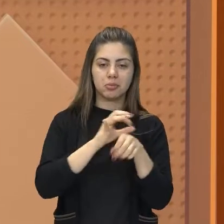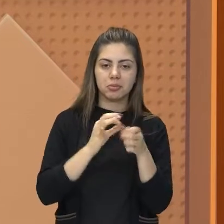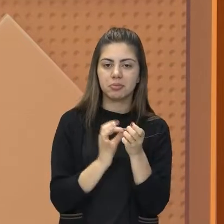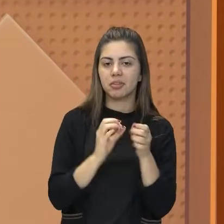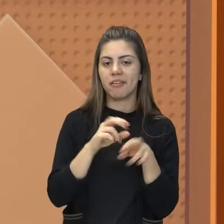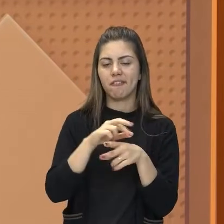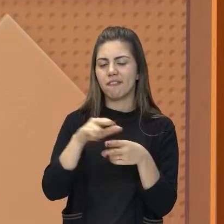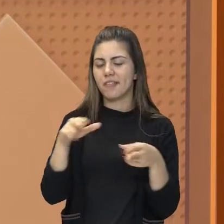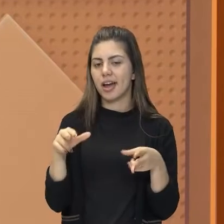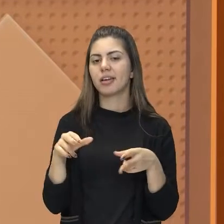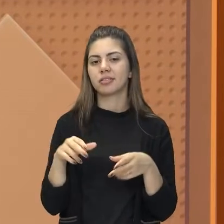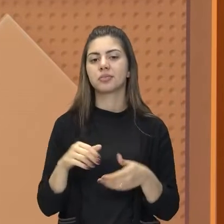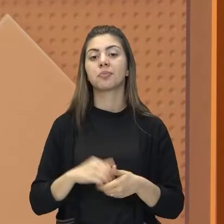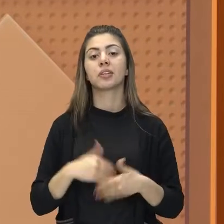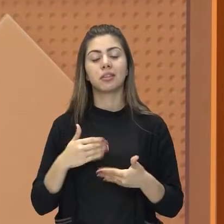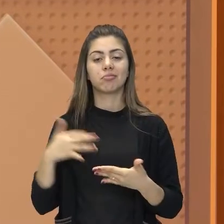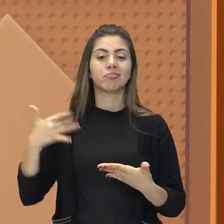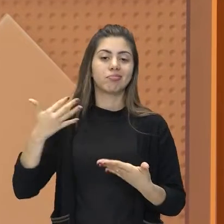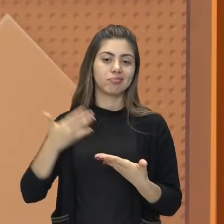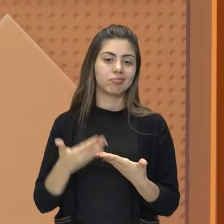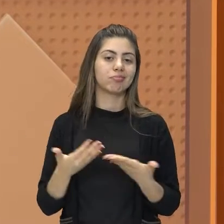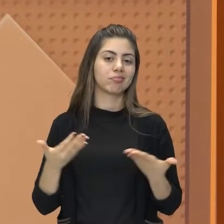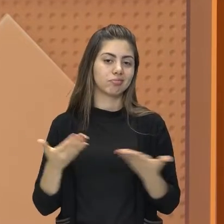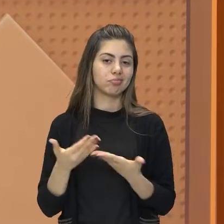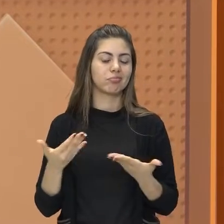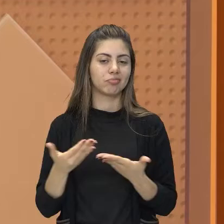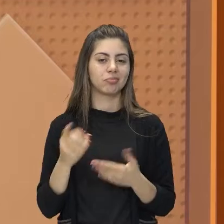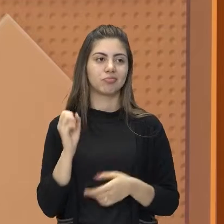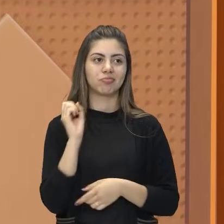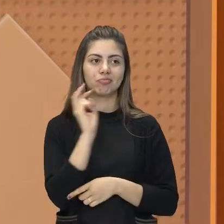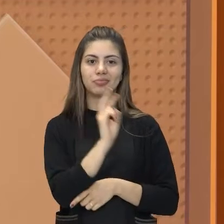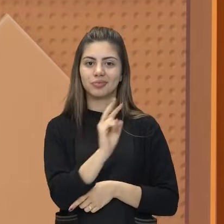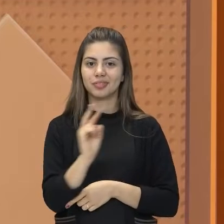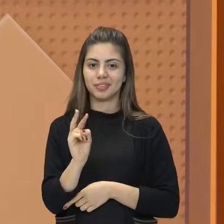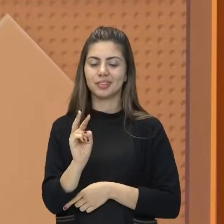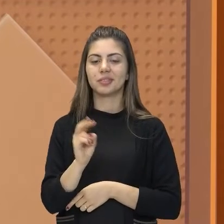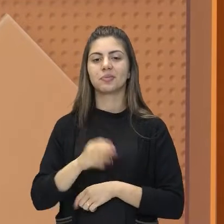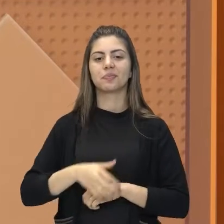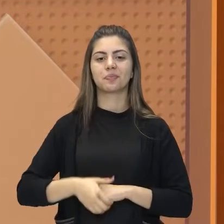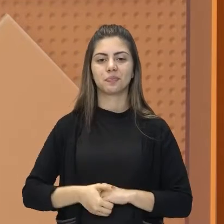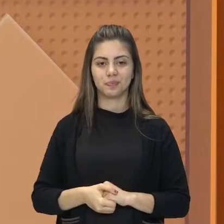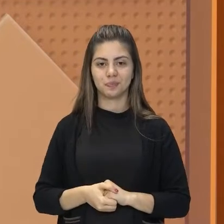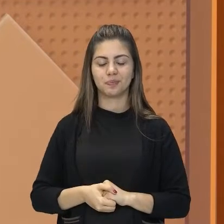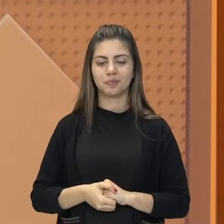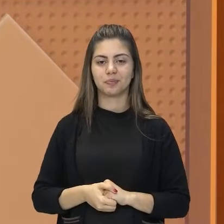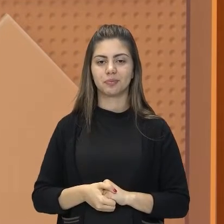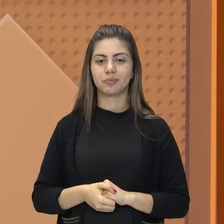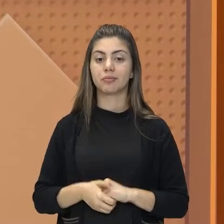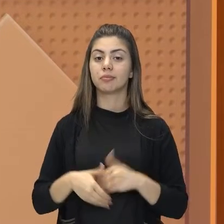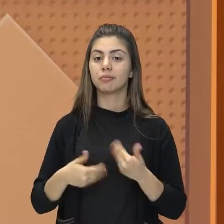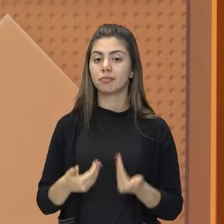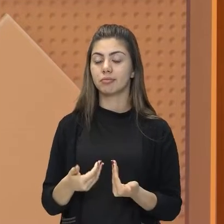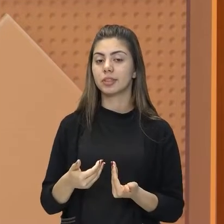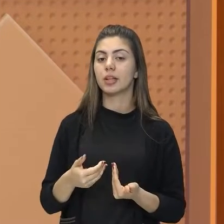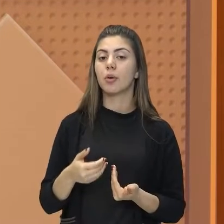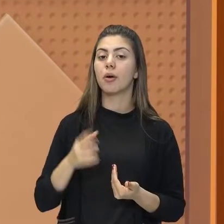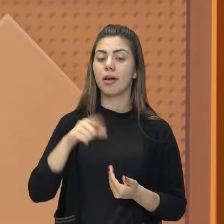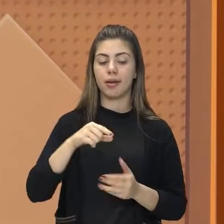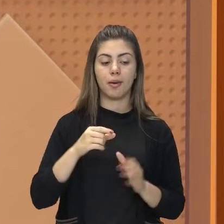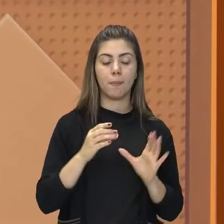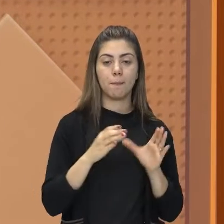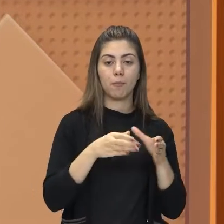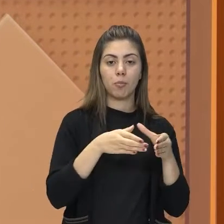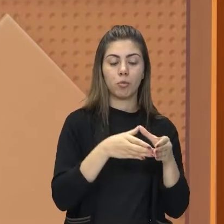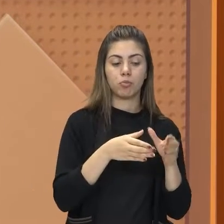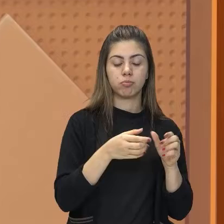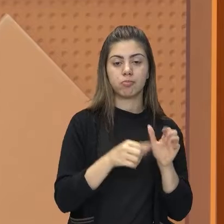povos ancestrais e continuam também embelezando a cultura brasileira. Então, nós temos o primeiro grupo étnico